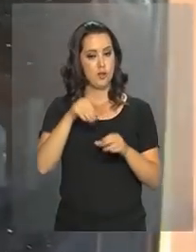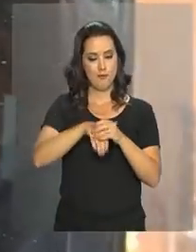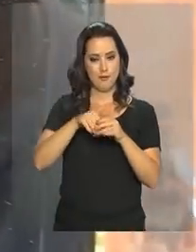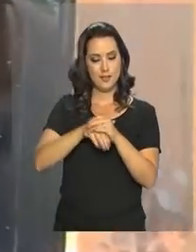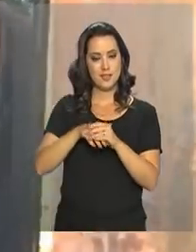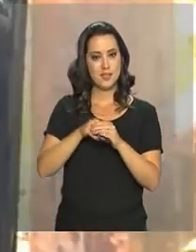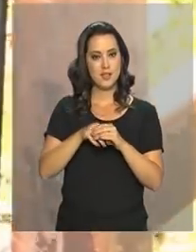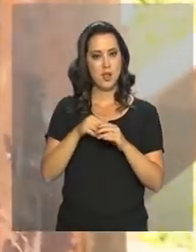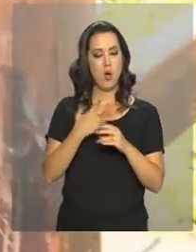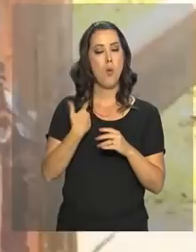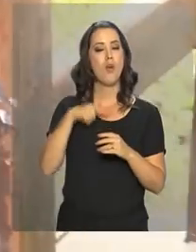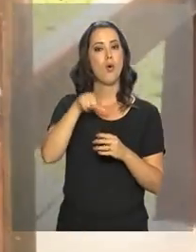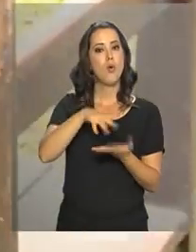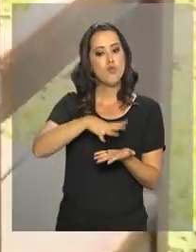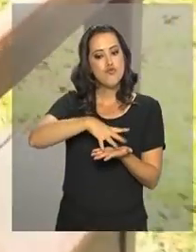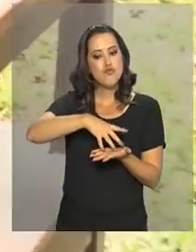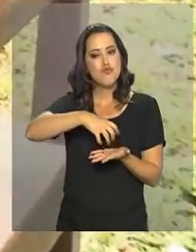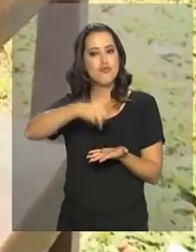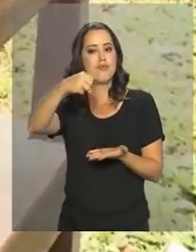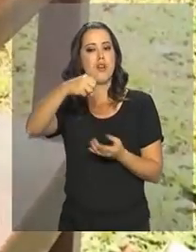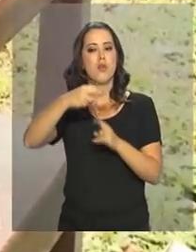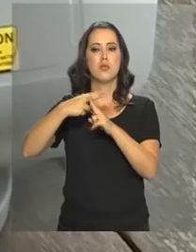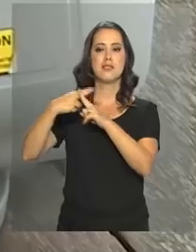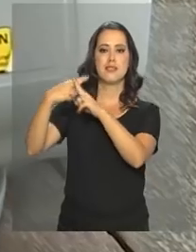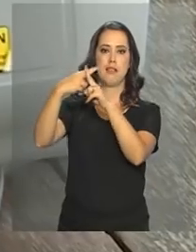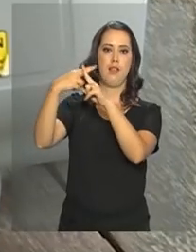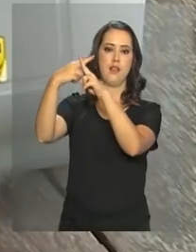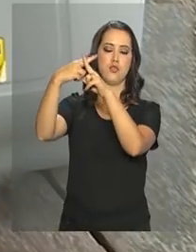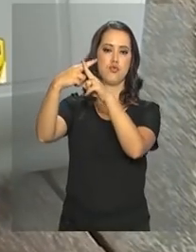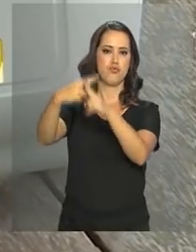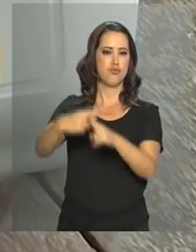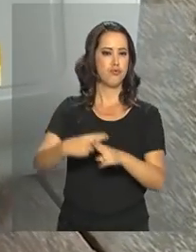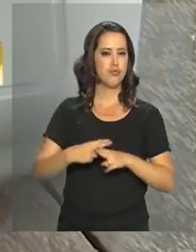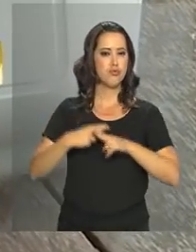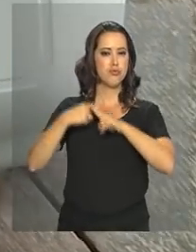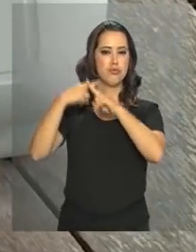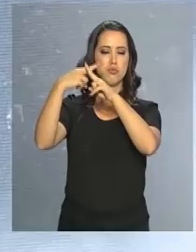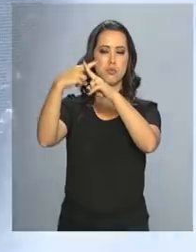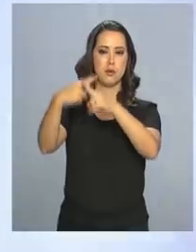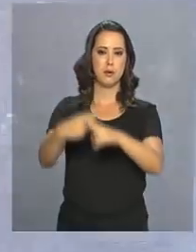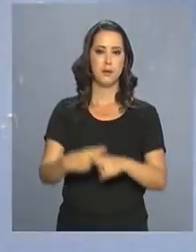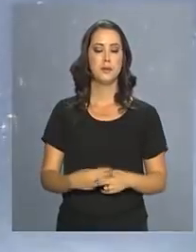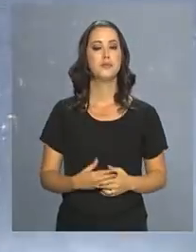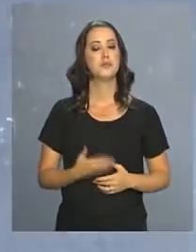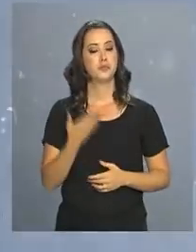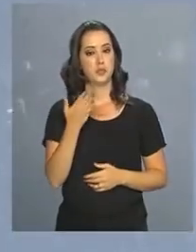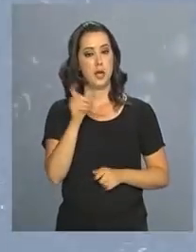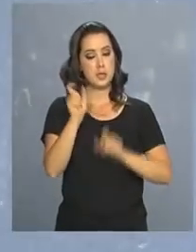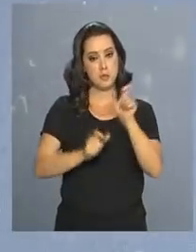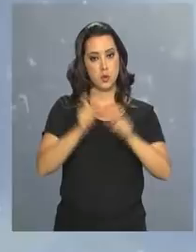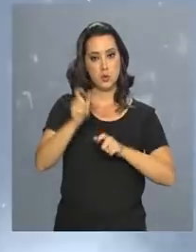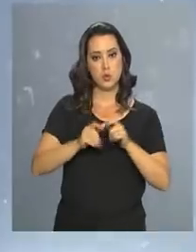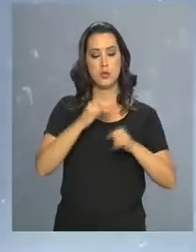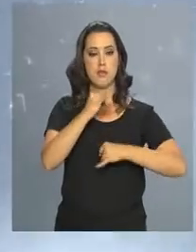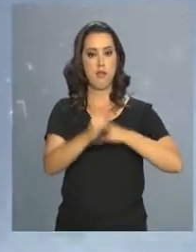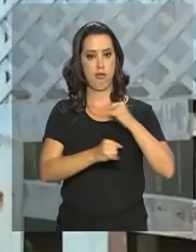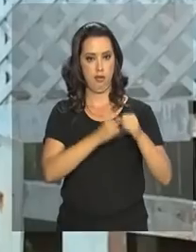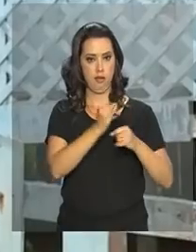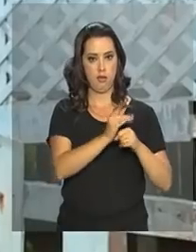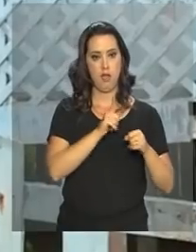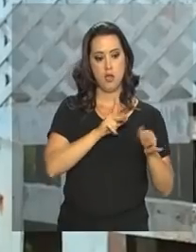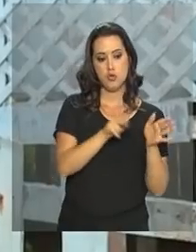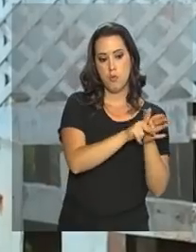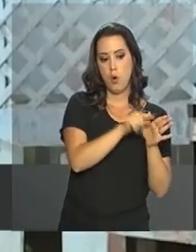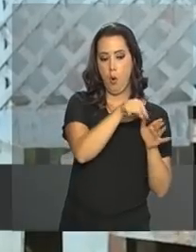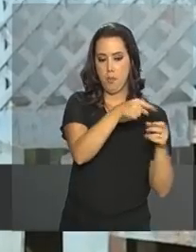é transmitido via satélite. Esse equipamento, o pessoal da cidade, onde já tem internet lá, eles nunca viram, não